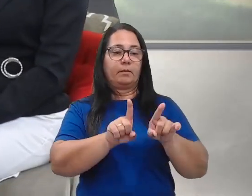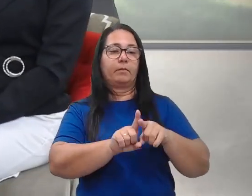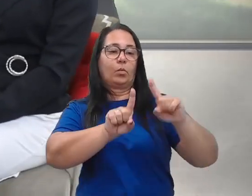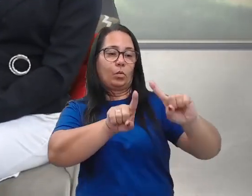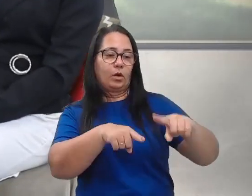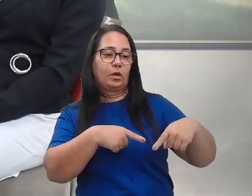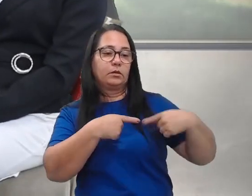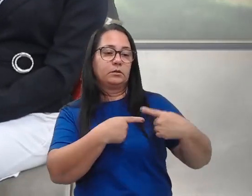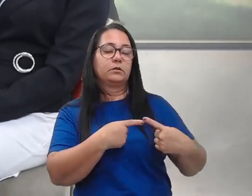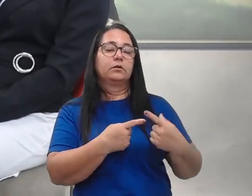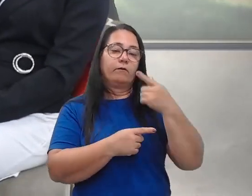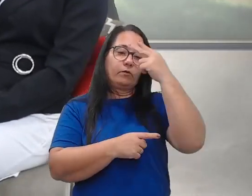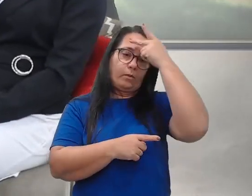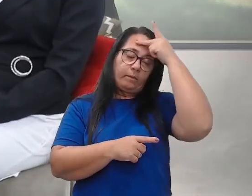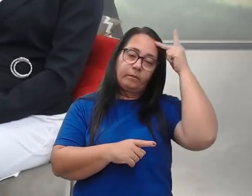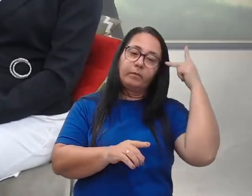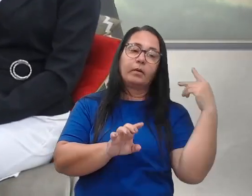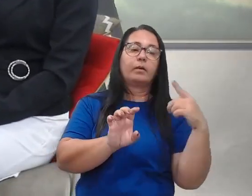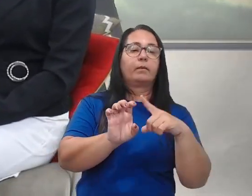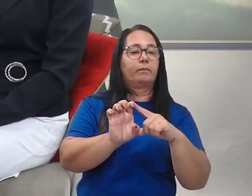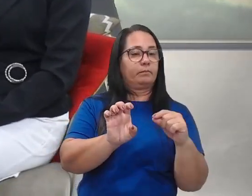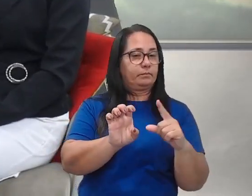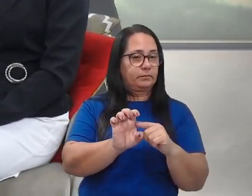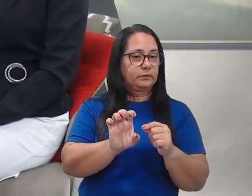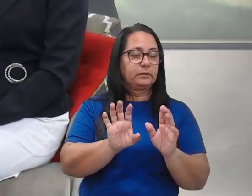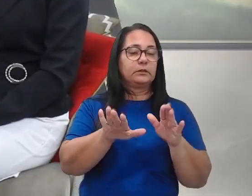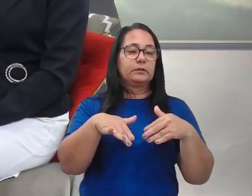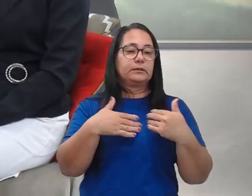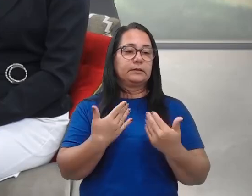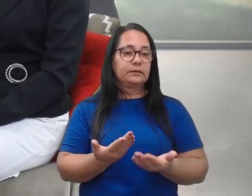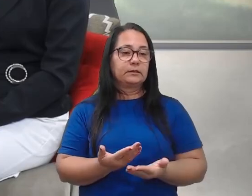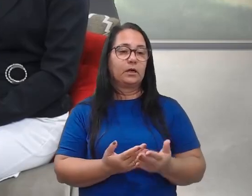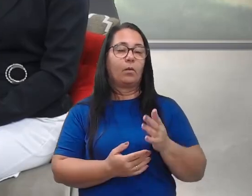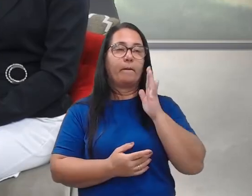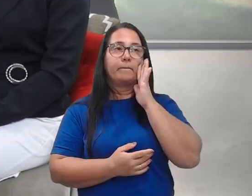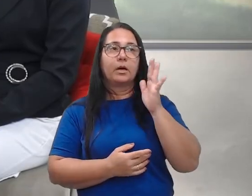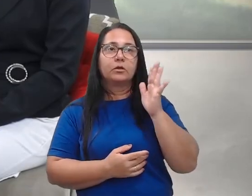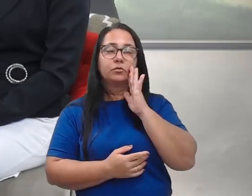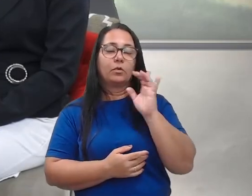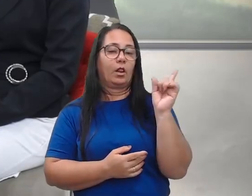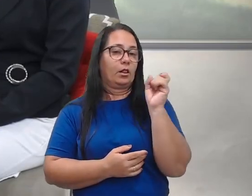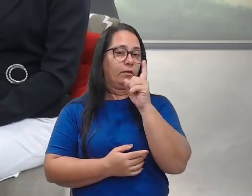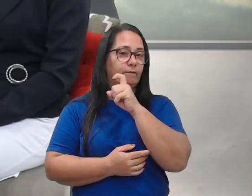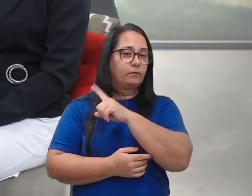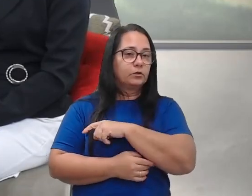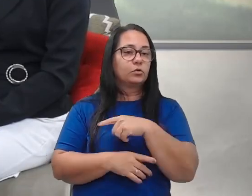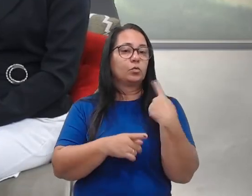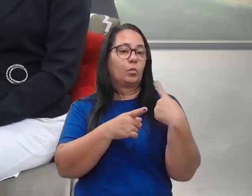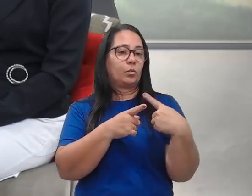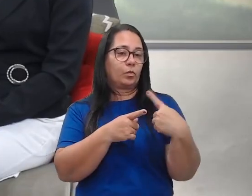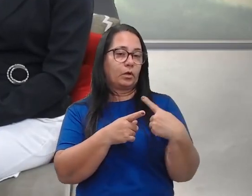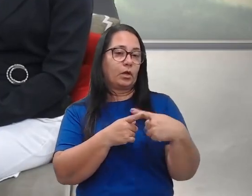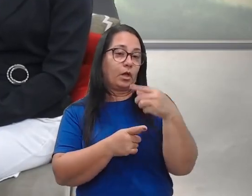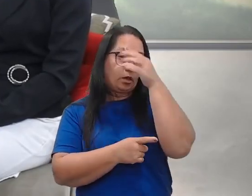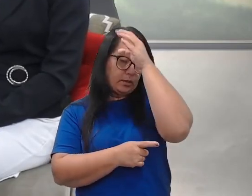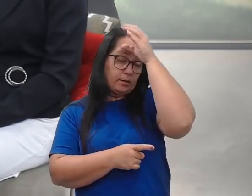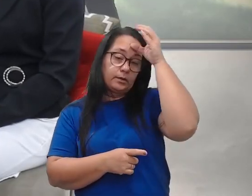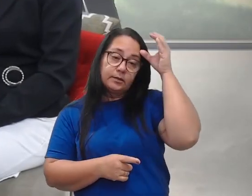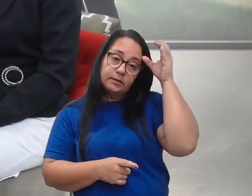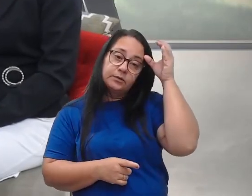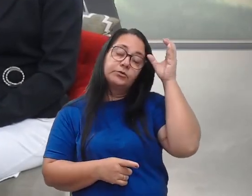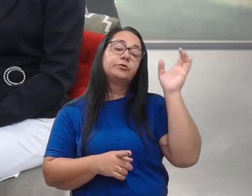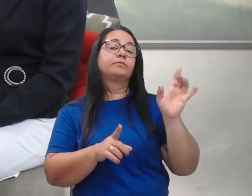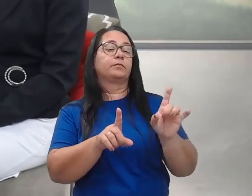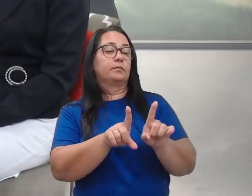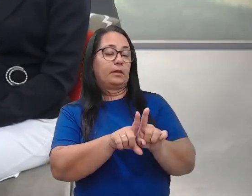nessa jornada. Eu imagino quão difícil tenha sido, porque enquanto consumidora, e confesso que comecei